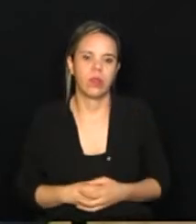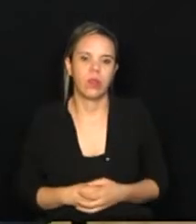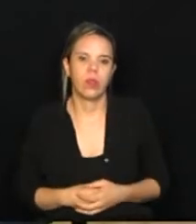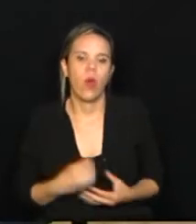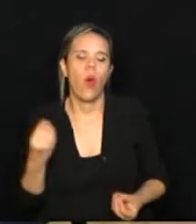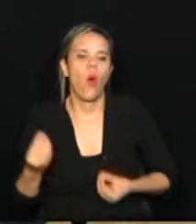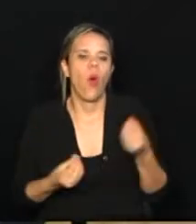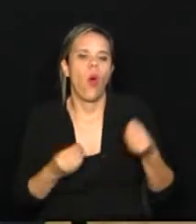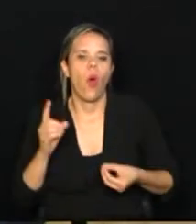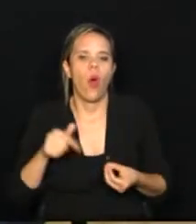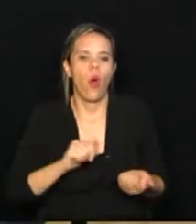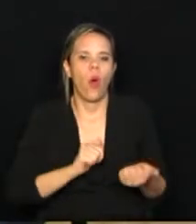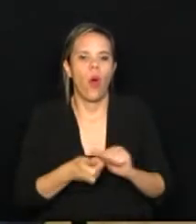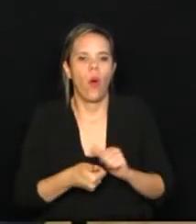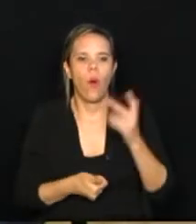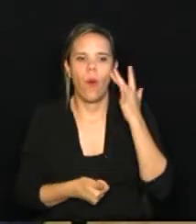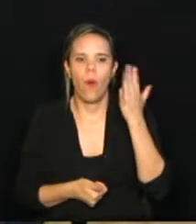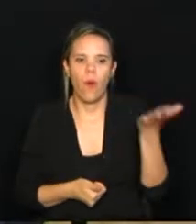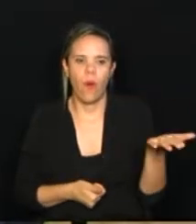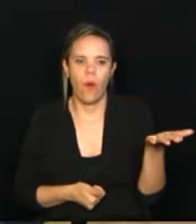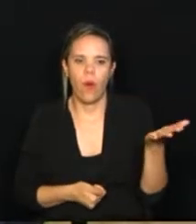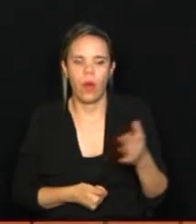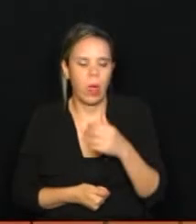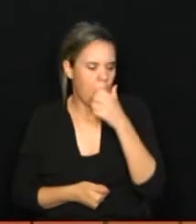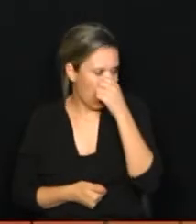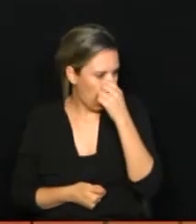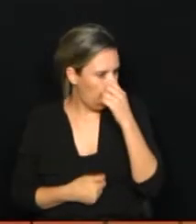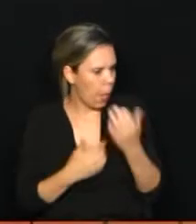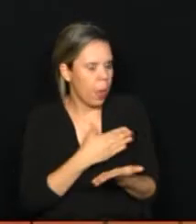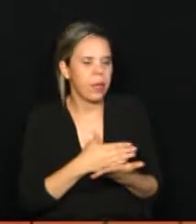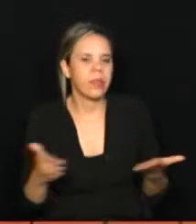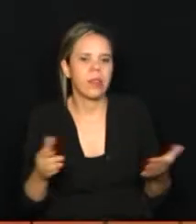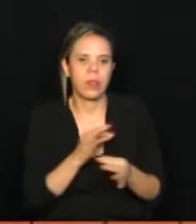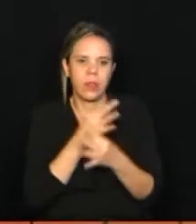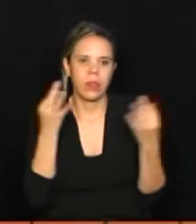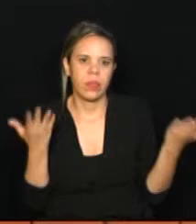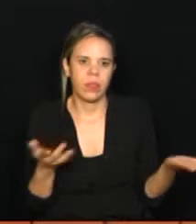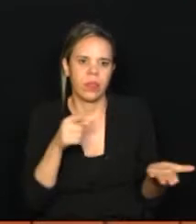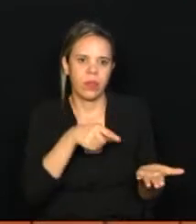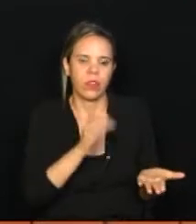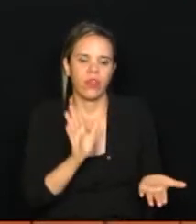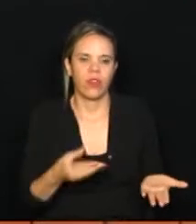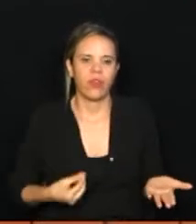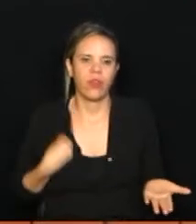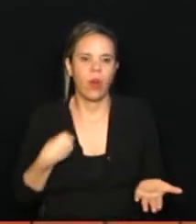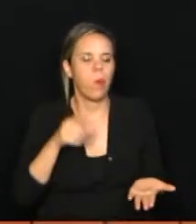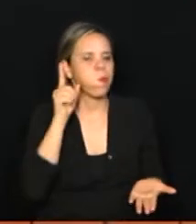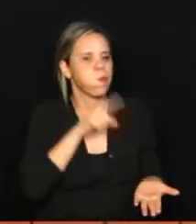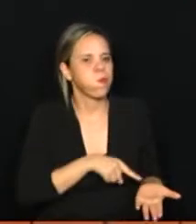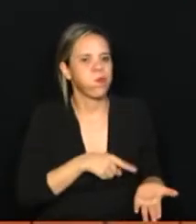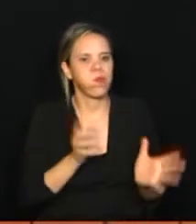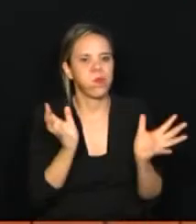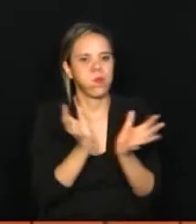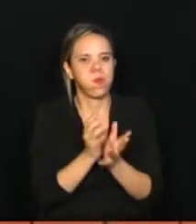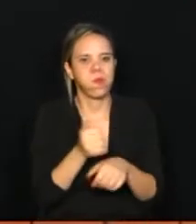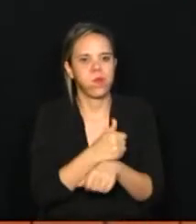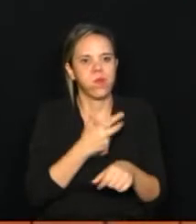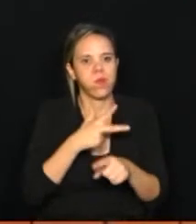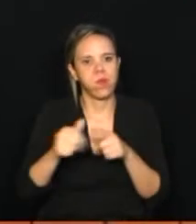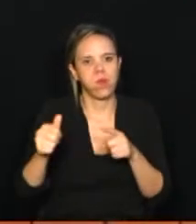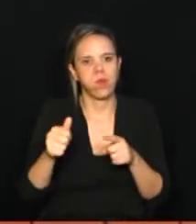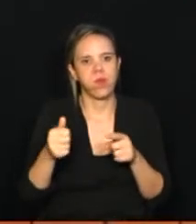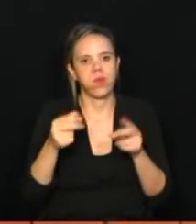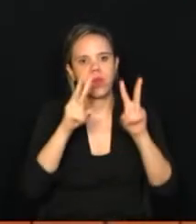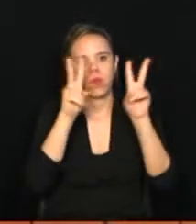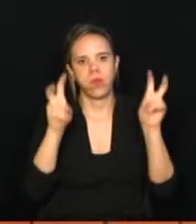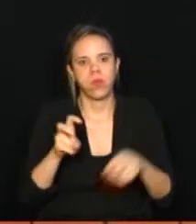é que é para atleta? Você começou muito bem, né? Porque você já estava na Americana, uma equipe que conquistou muitos